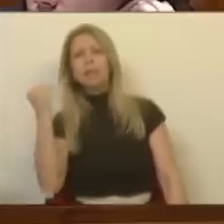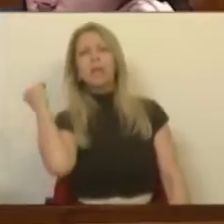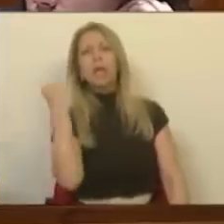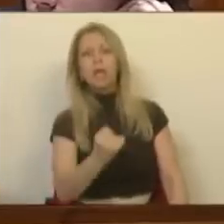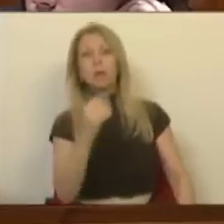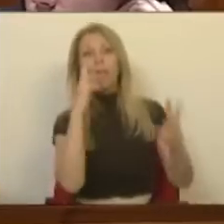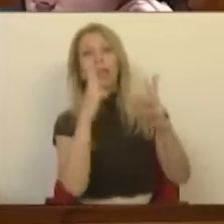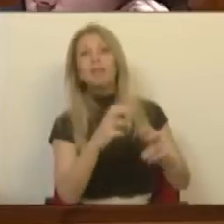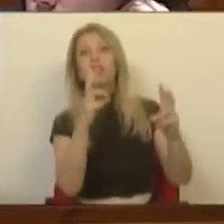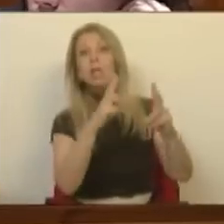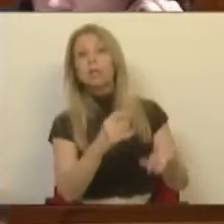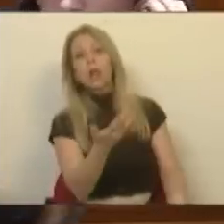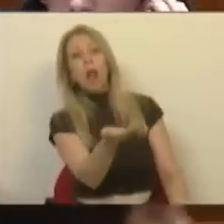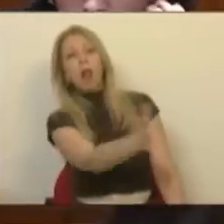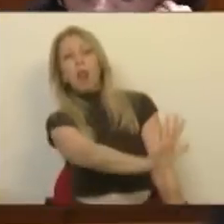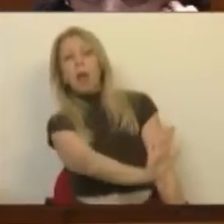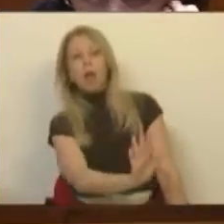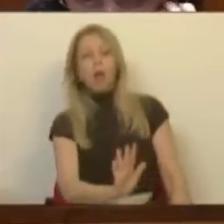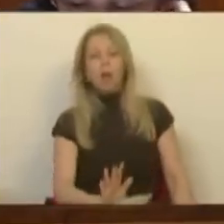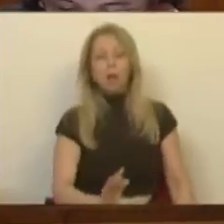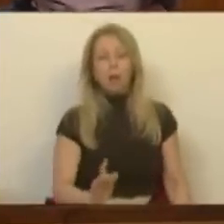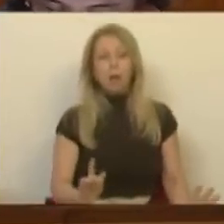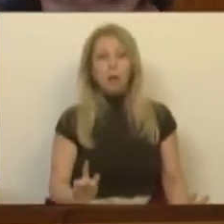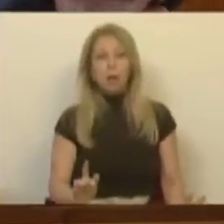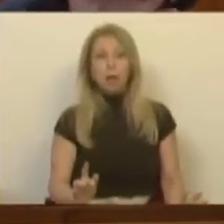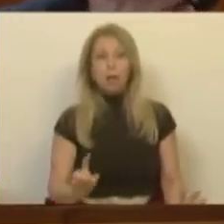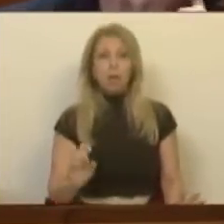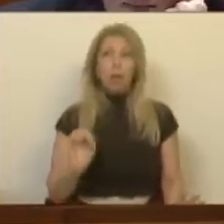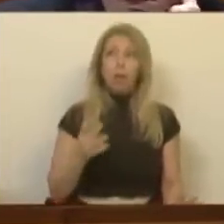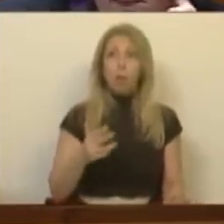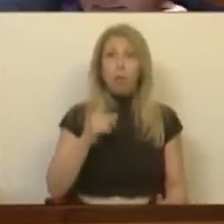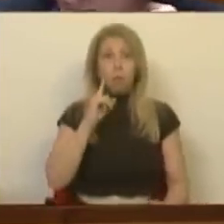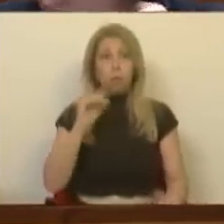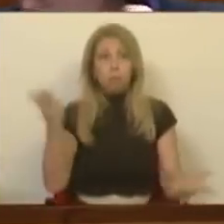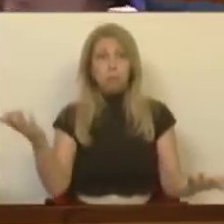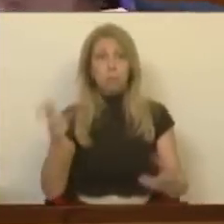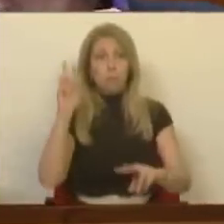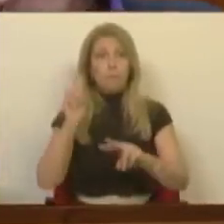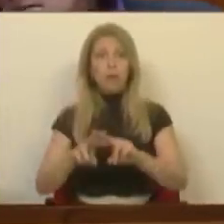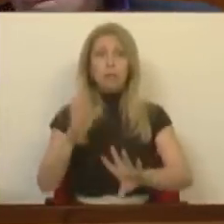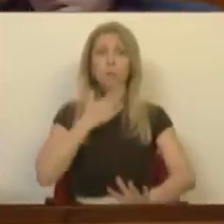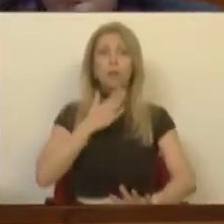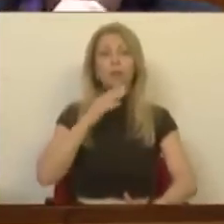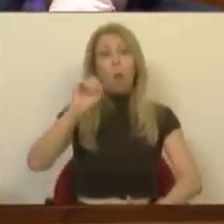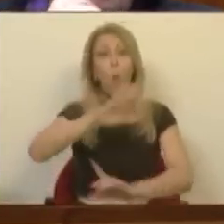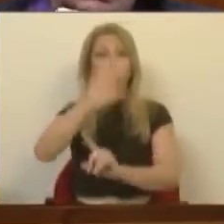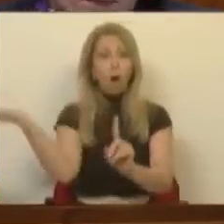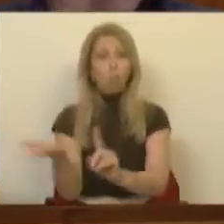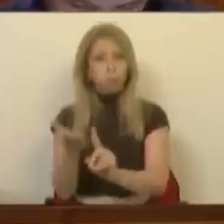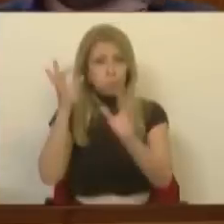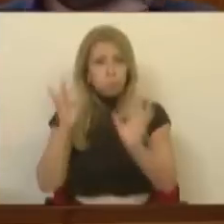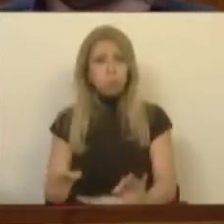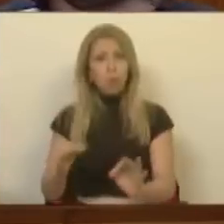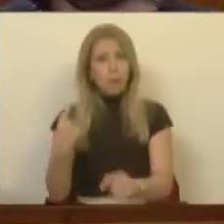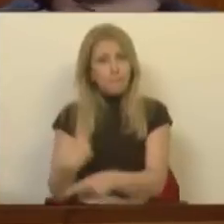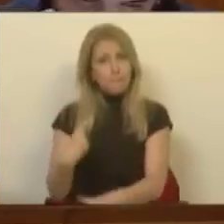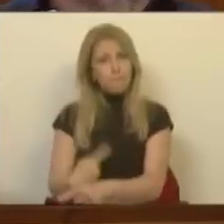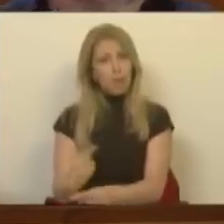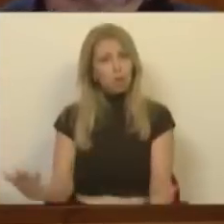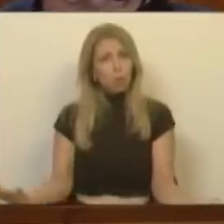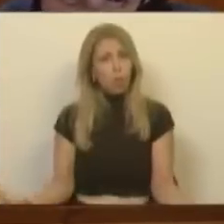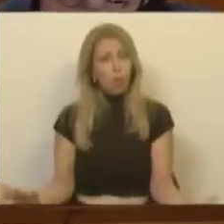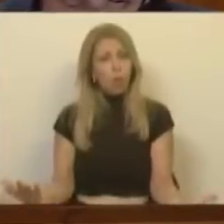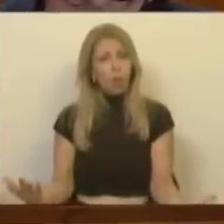devidamente investigado E se fosse o caso seja tido em prisão preventiva ou em pena ou em condenação penal e isso envergonhar muito mais